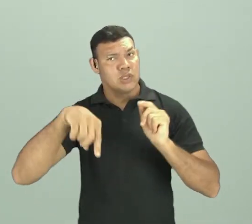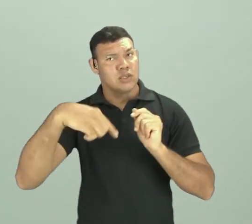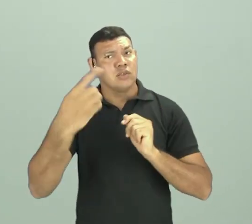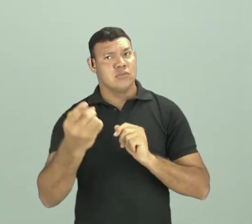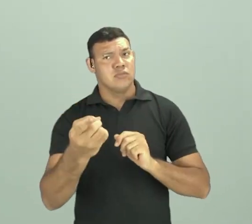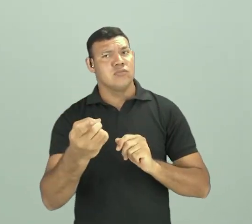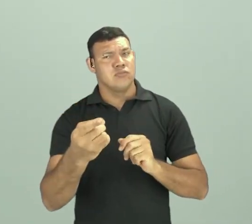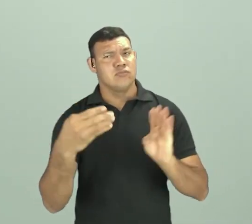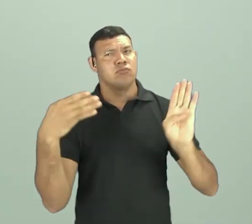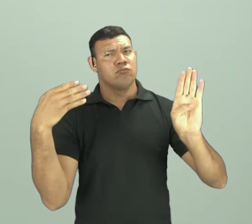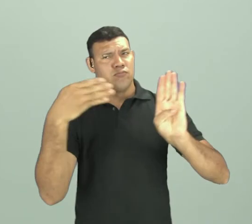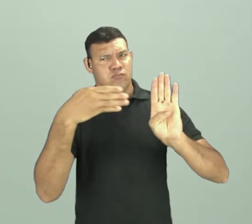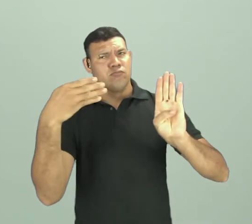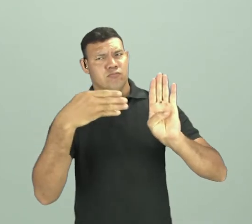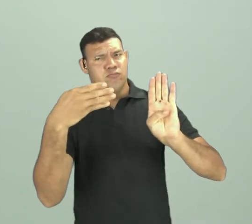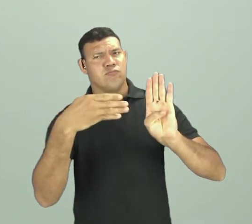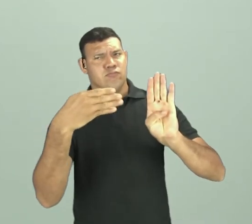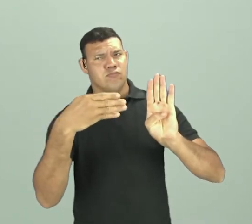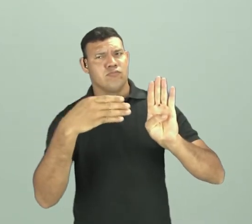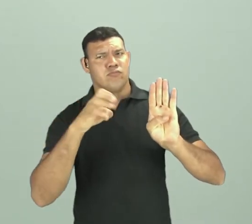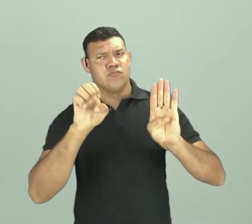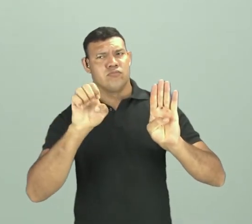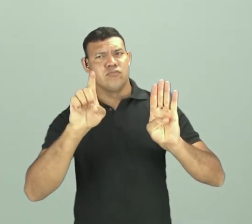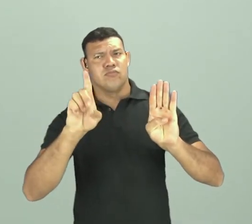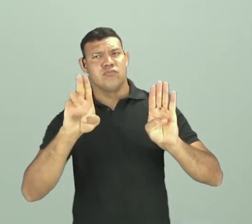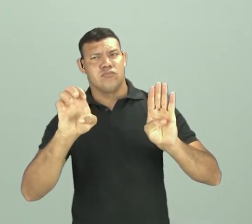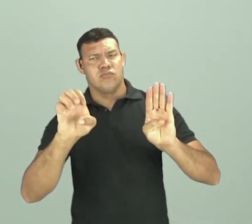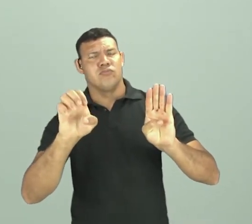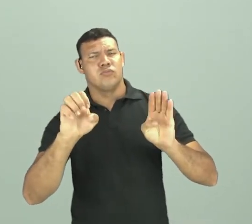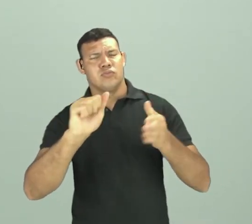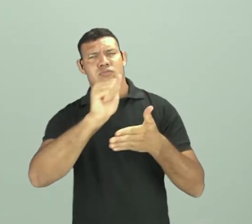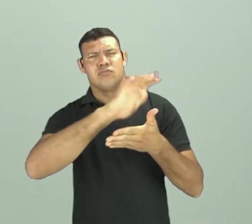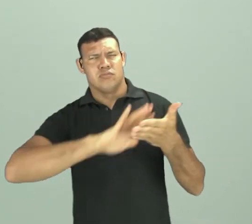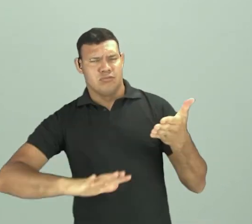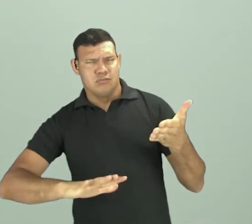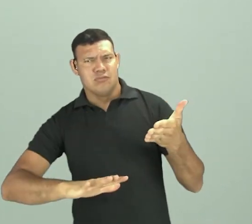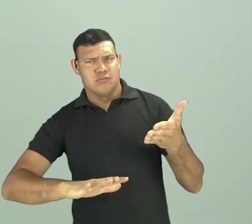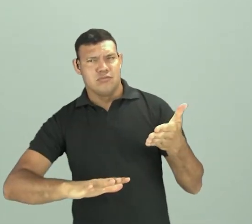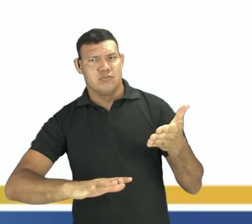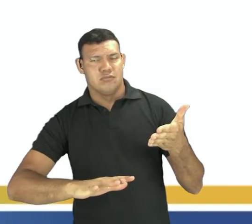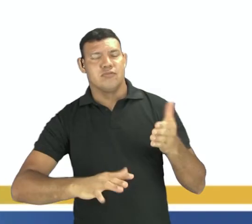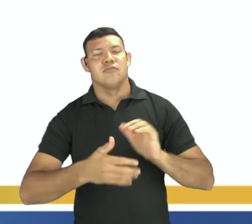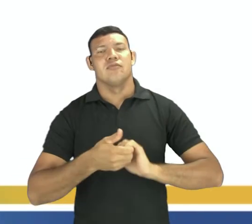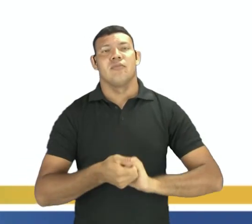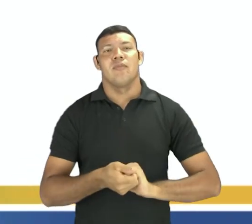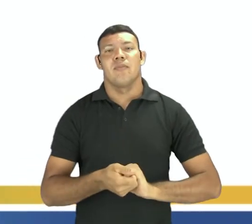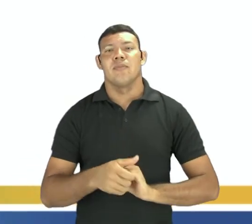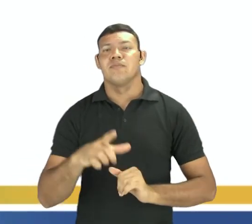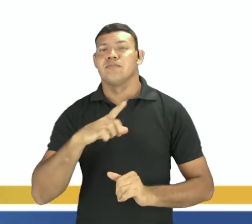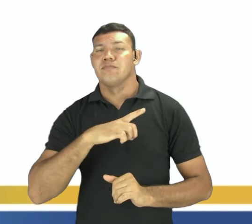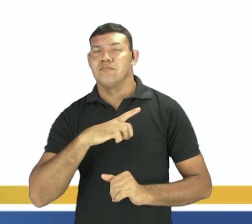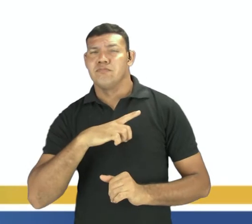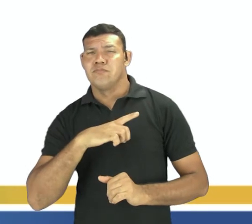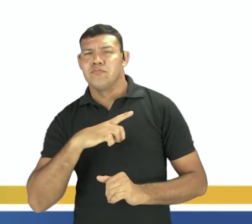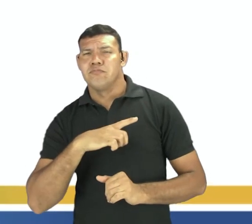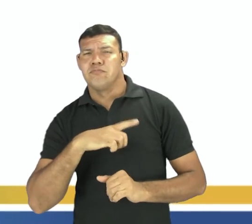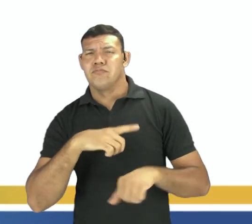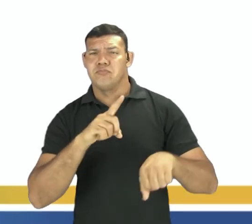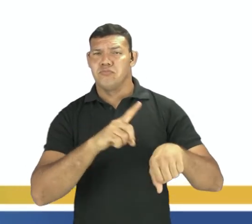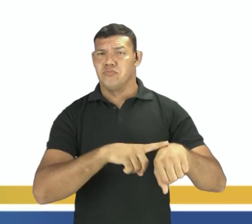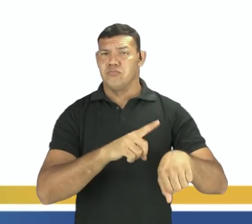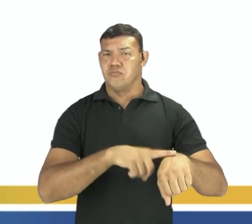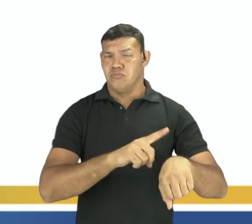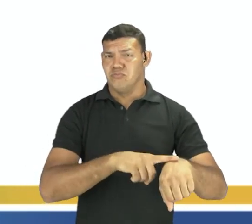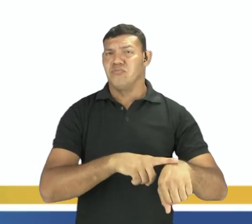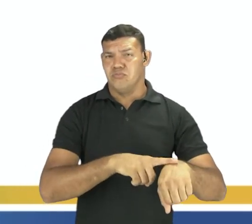de também acessar a plataforma Eduque para poder fazer mais exercícios a respeito. Tudo bem? Então vou deixar um tempinho, vocês podem pausar o vídeo em